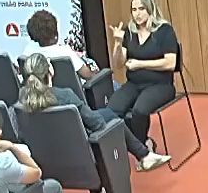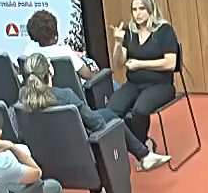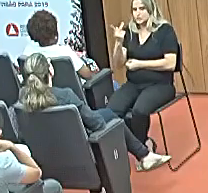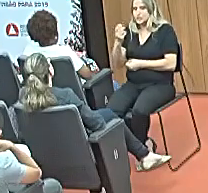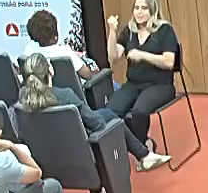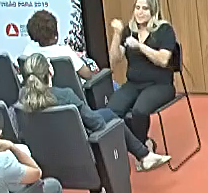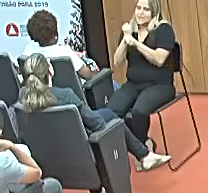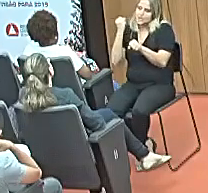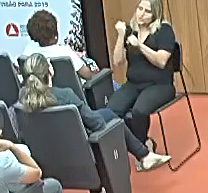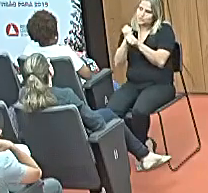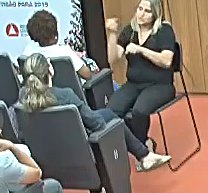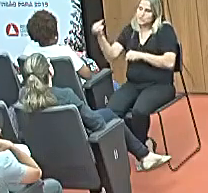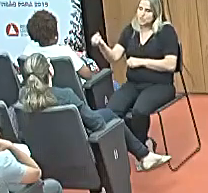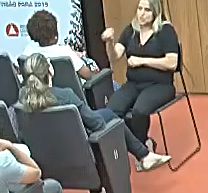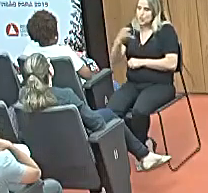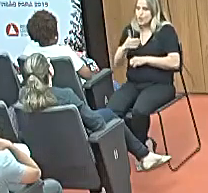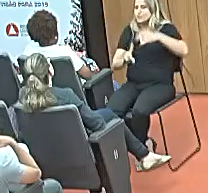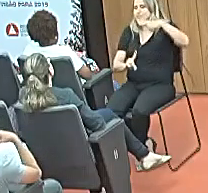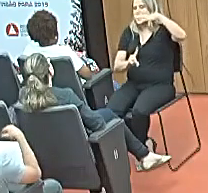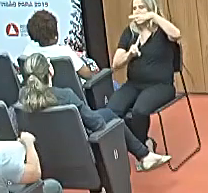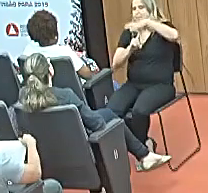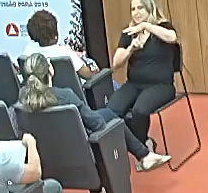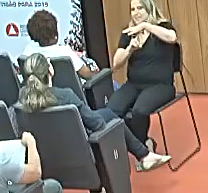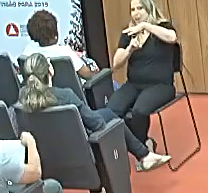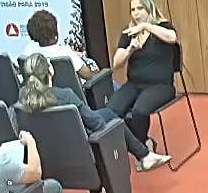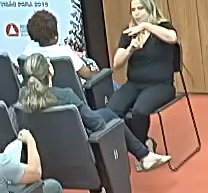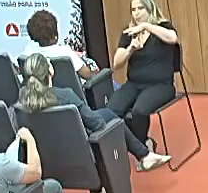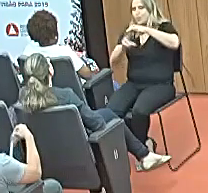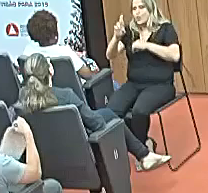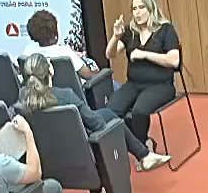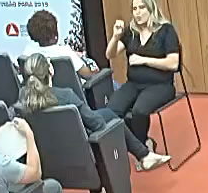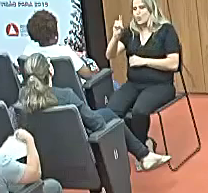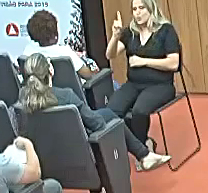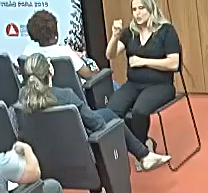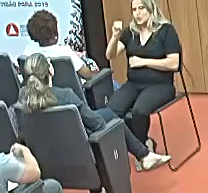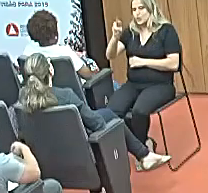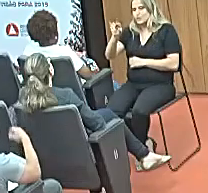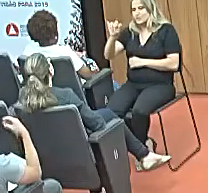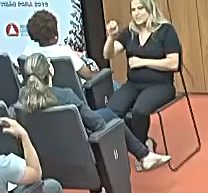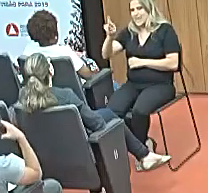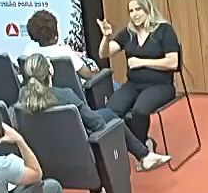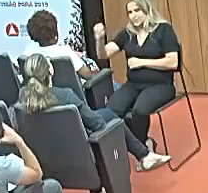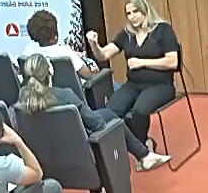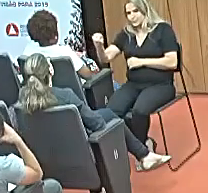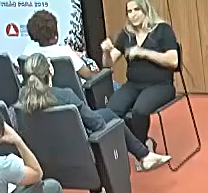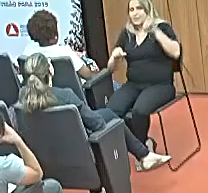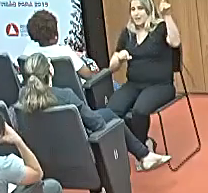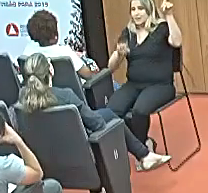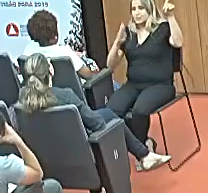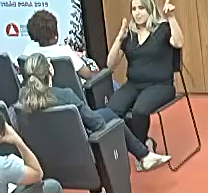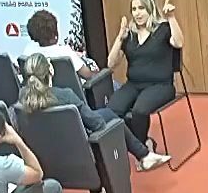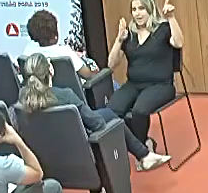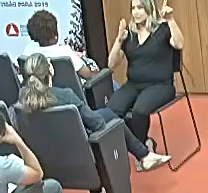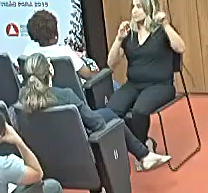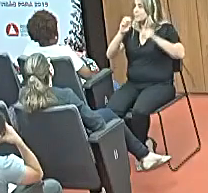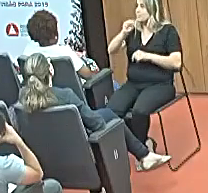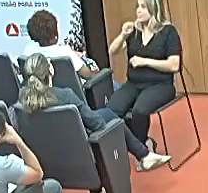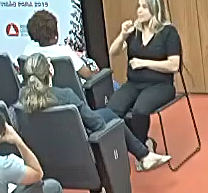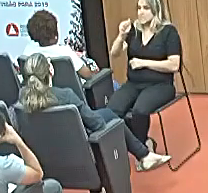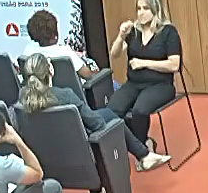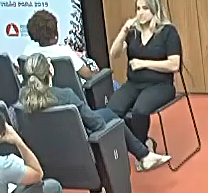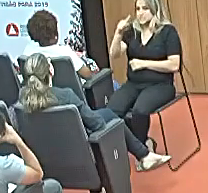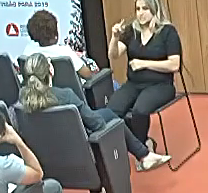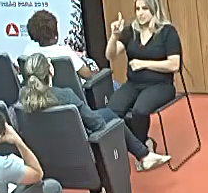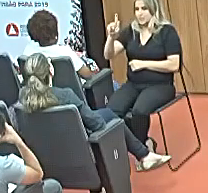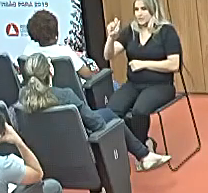a construção do novo terminal rodoviário no bairro são gabriel aqui meu negócio é